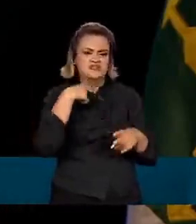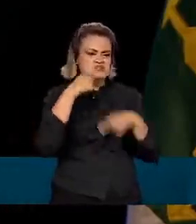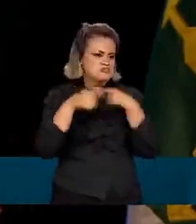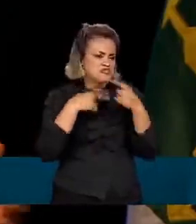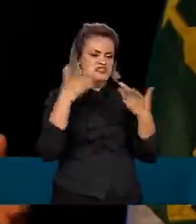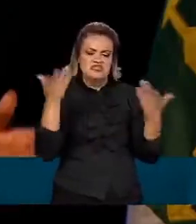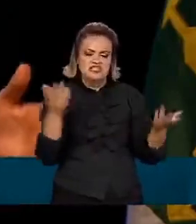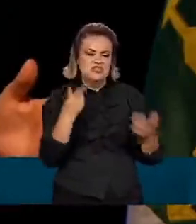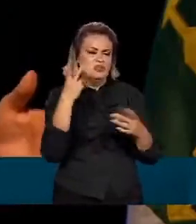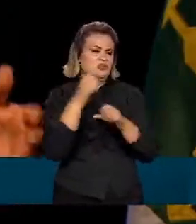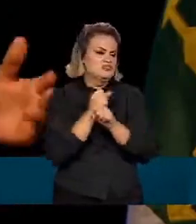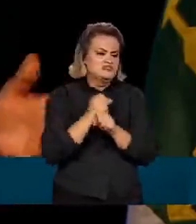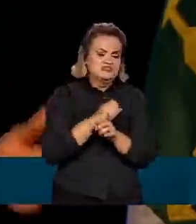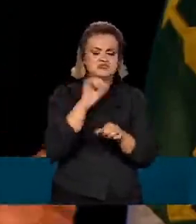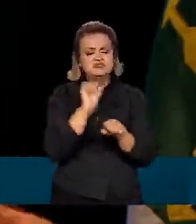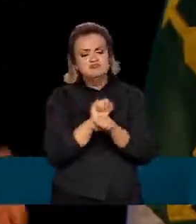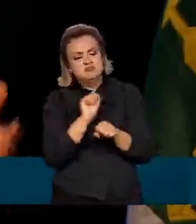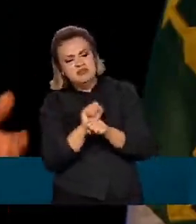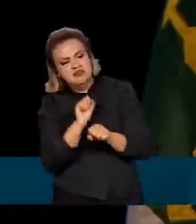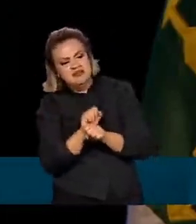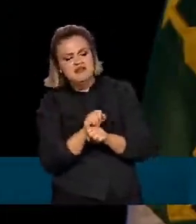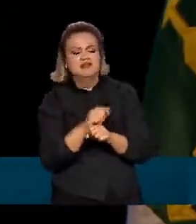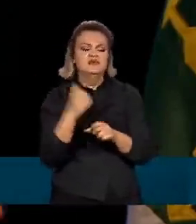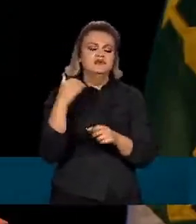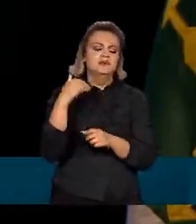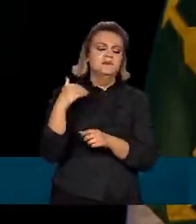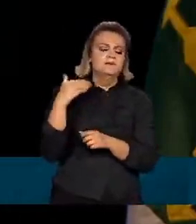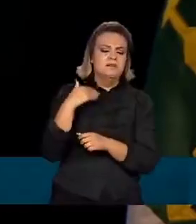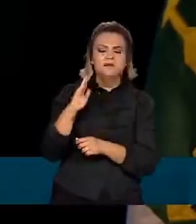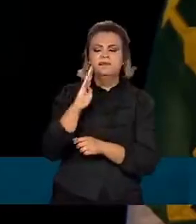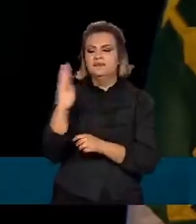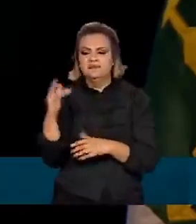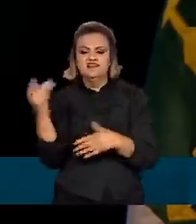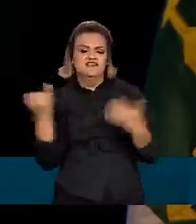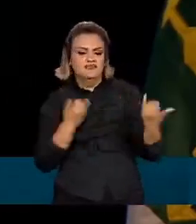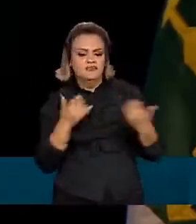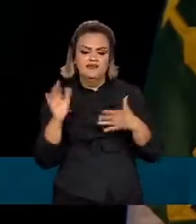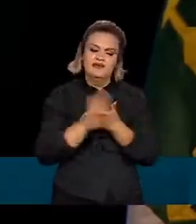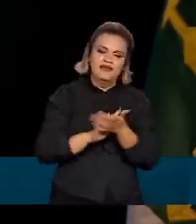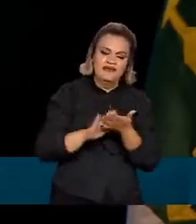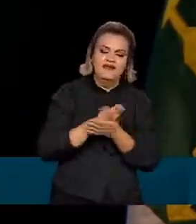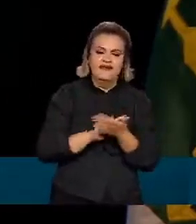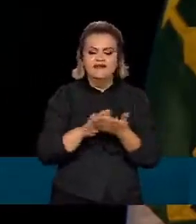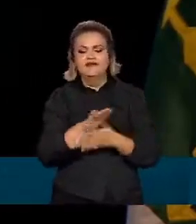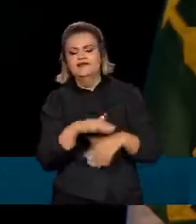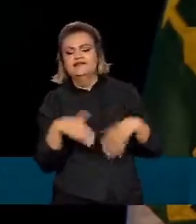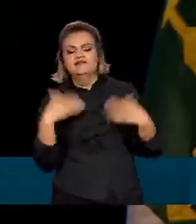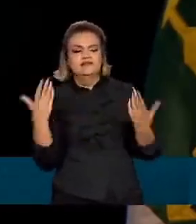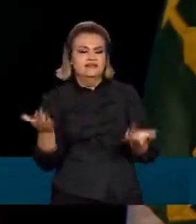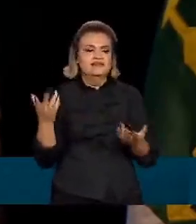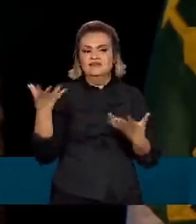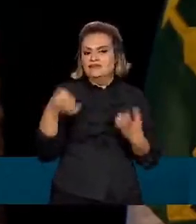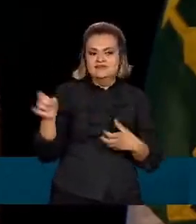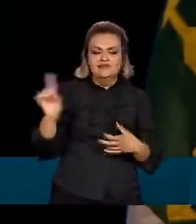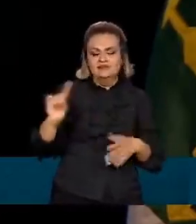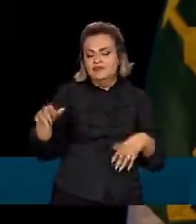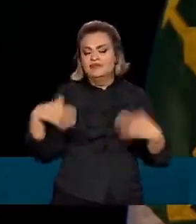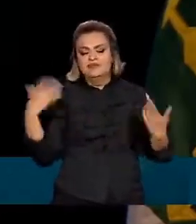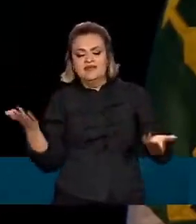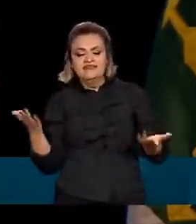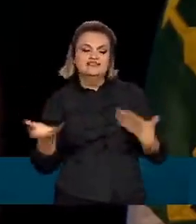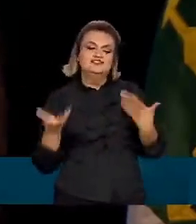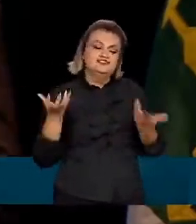Lázaro, nós ficamos 2 anos esperando o Banco do Brasil dar um parecer favorável. O Banco do Brasil negou. E